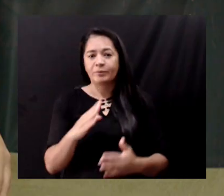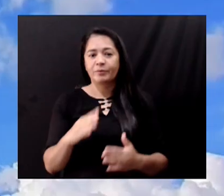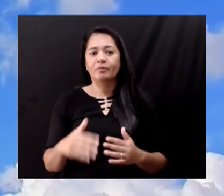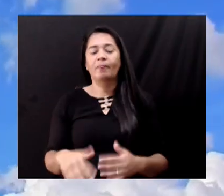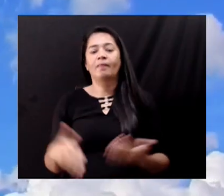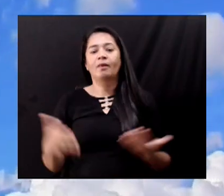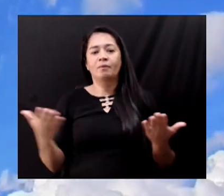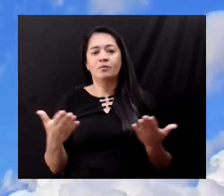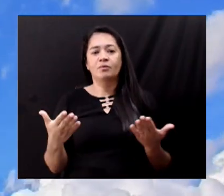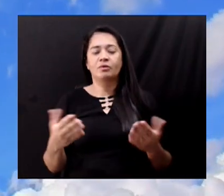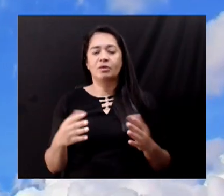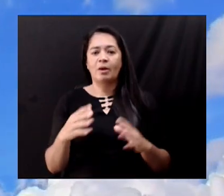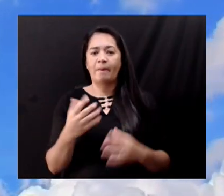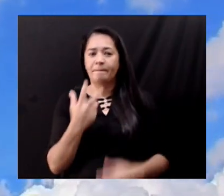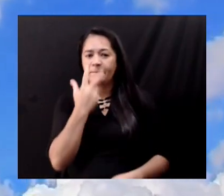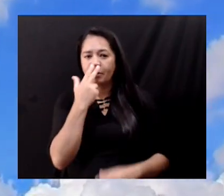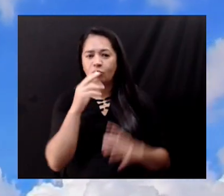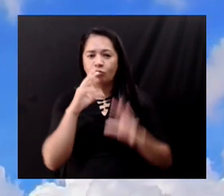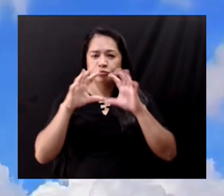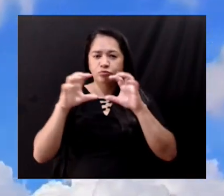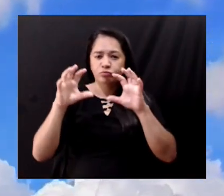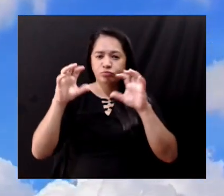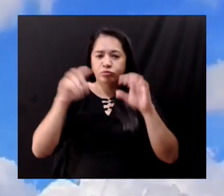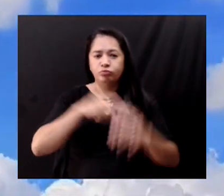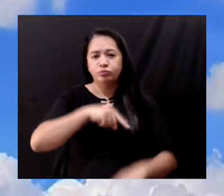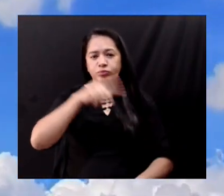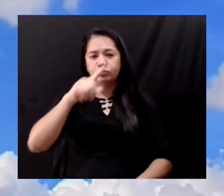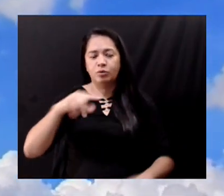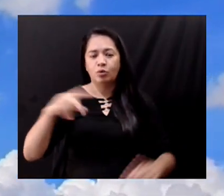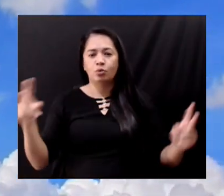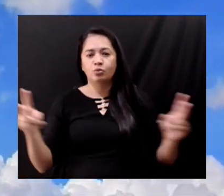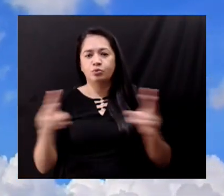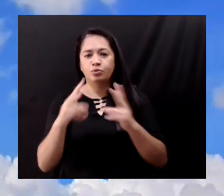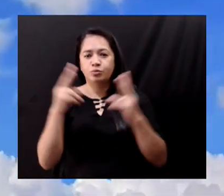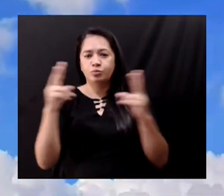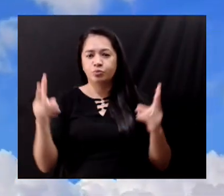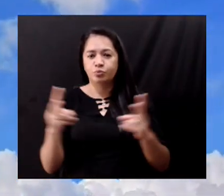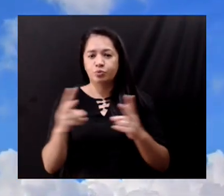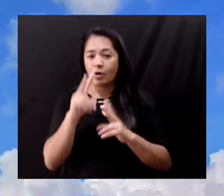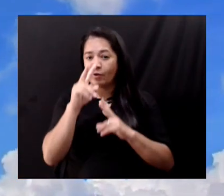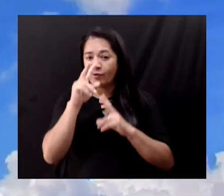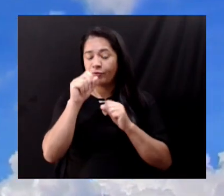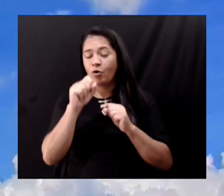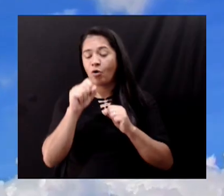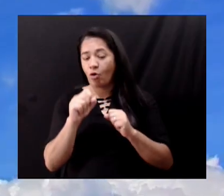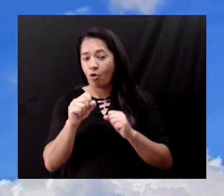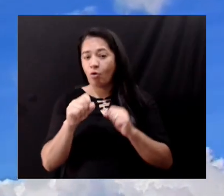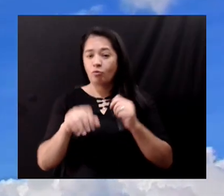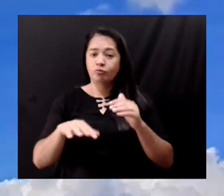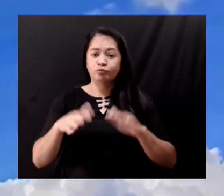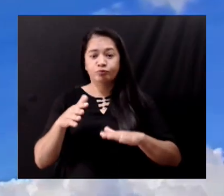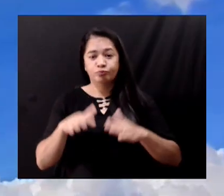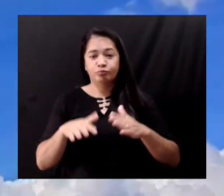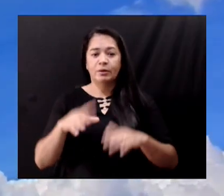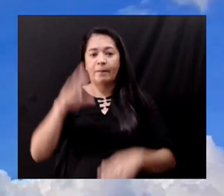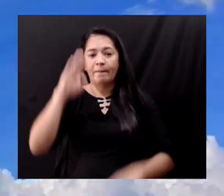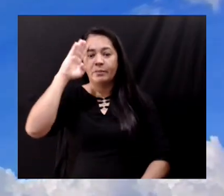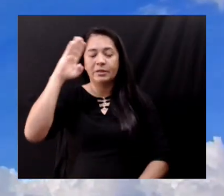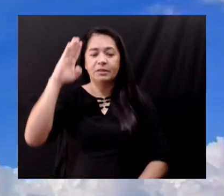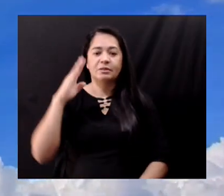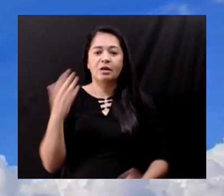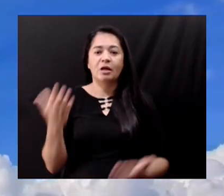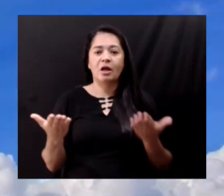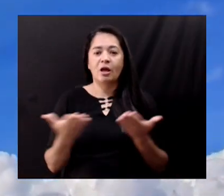nebulosidade variável, tá? Os ventos sopram com intensidade moderada durante o dia, principalmente agora no começo da